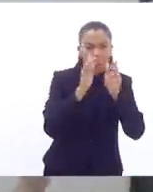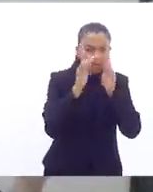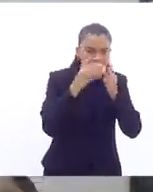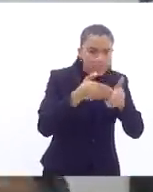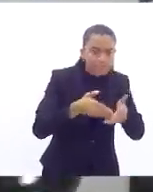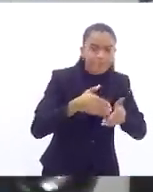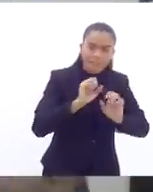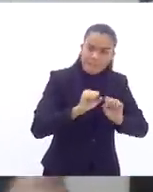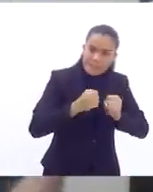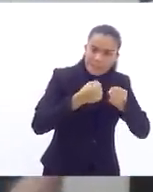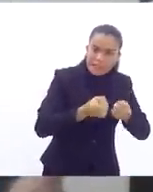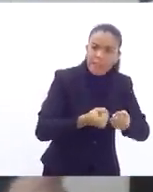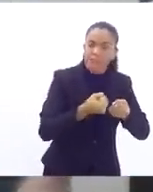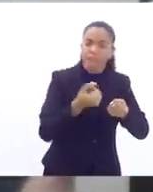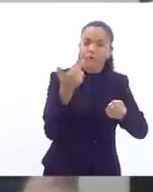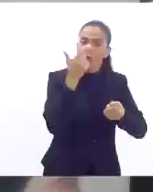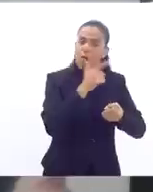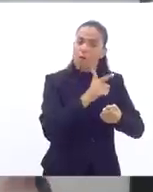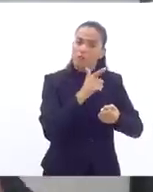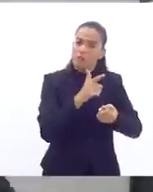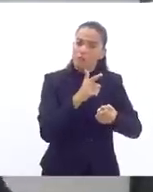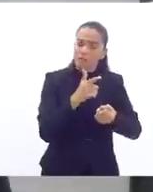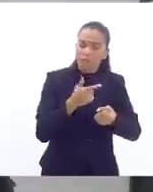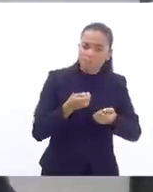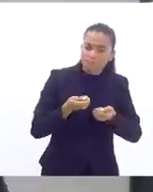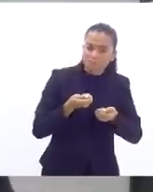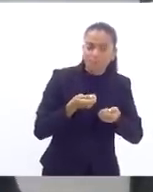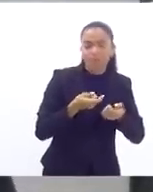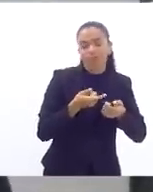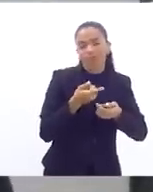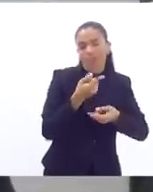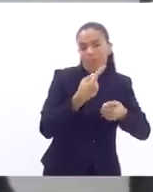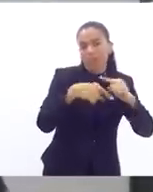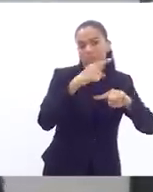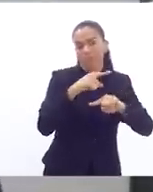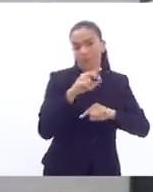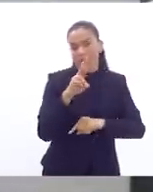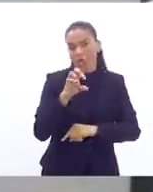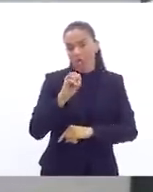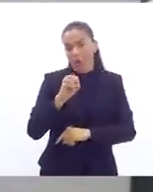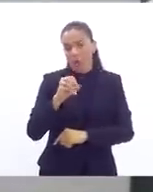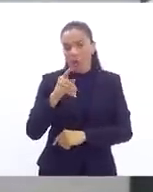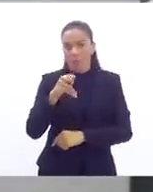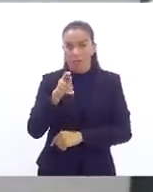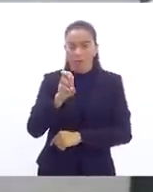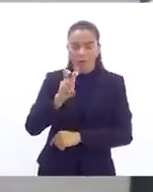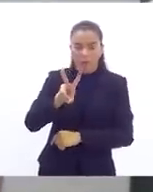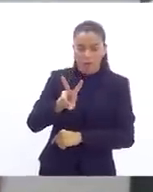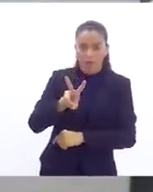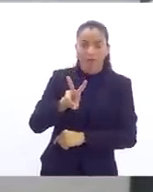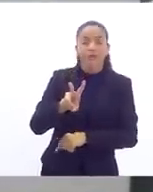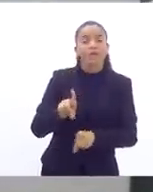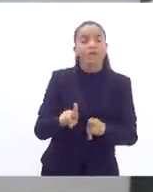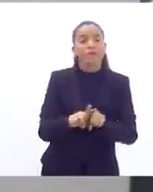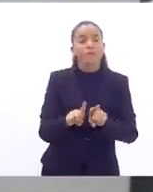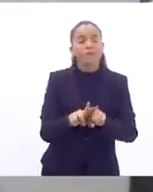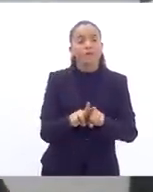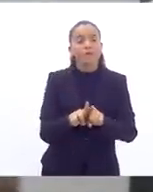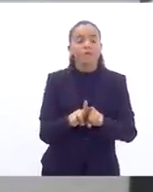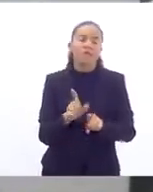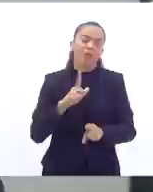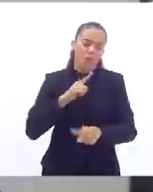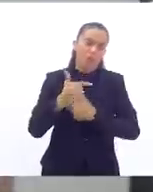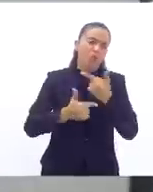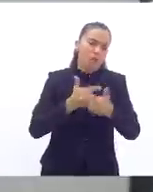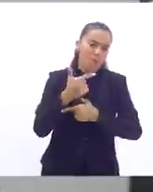para que possa provocar o rio previdência E aí sim Rio previdência um diretor aqui que vai poder falar né Tem esse trabalho de